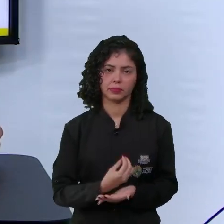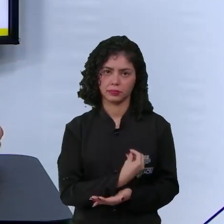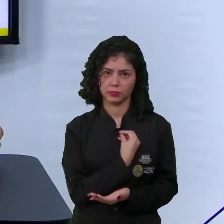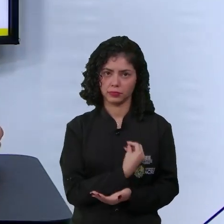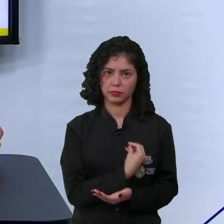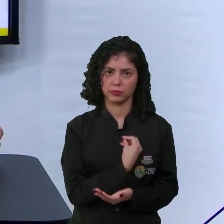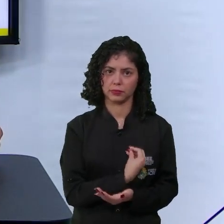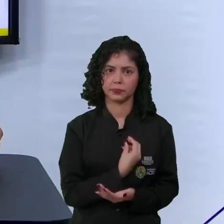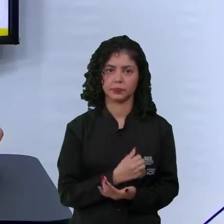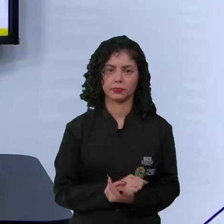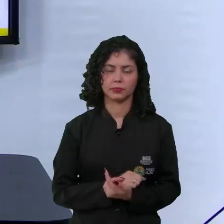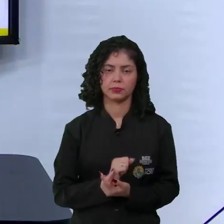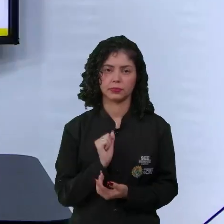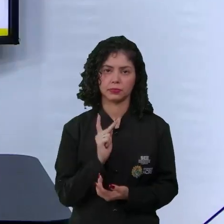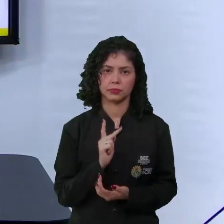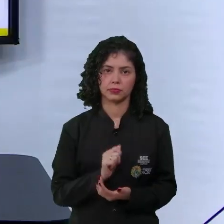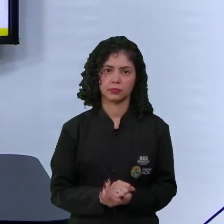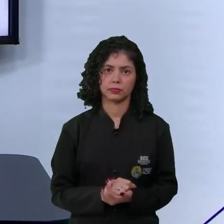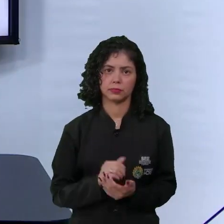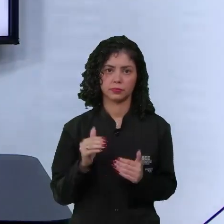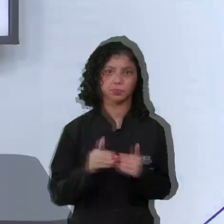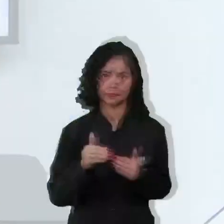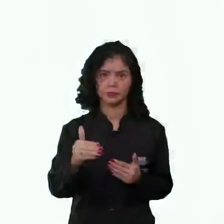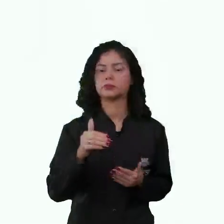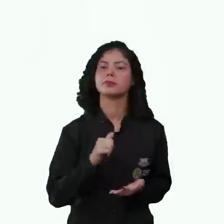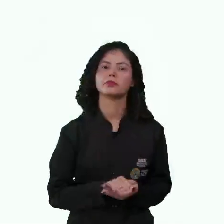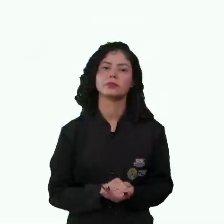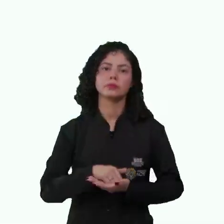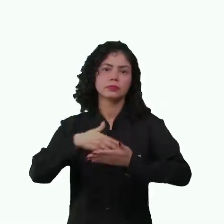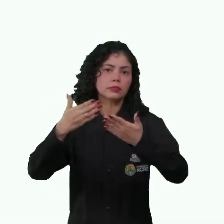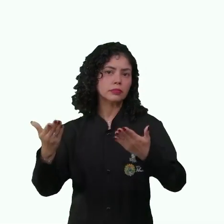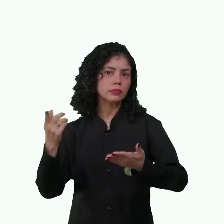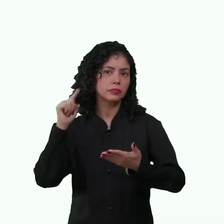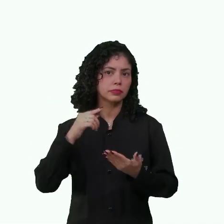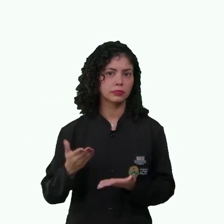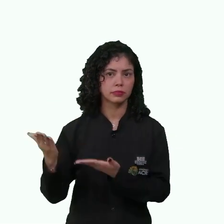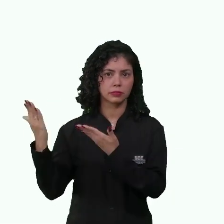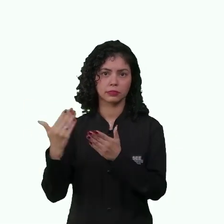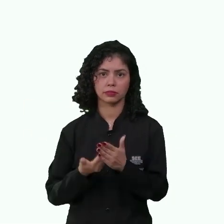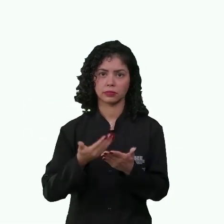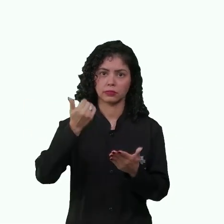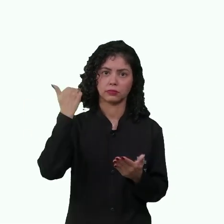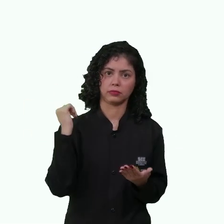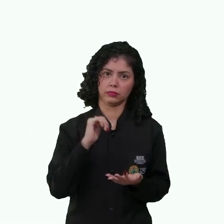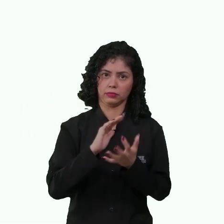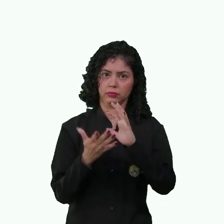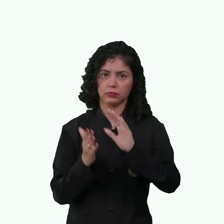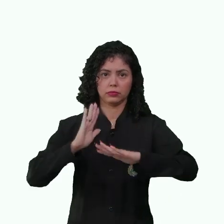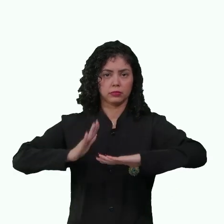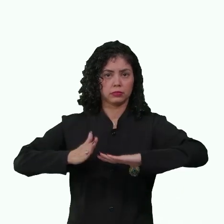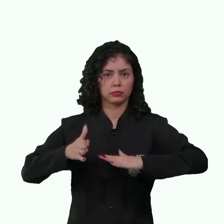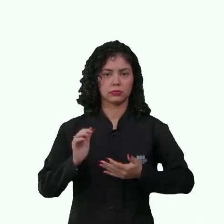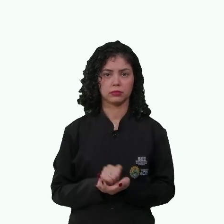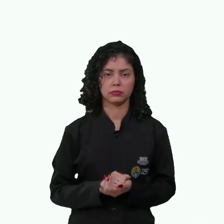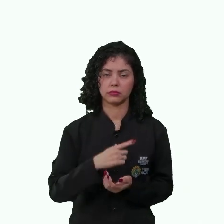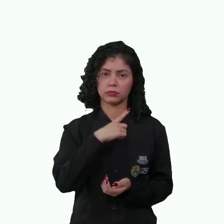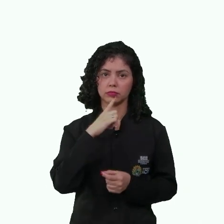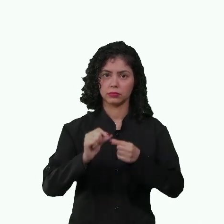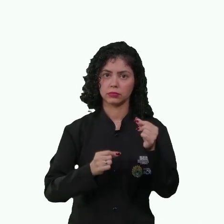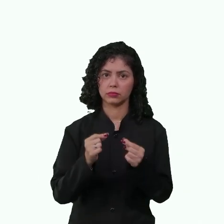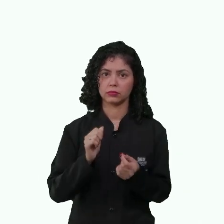presente. Ok? Avançando. Então aqui, ó, das origens antigas ao mundo contemporâneo, temos as